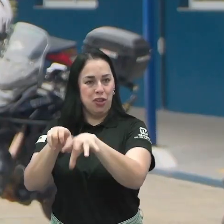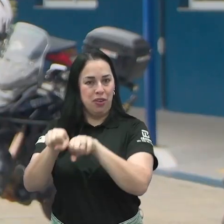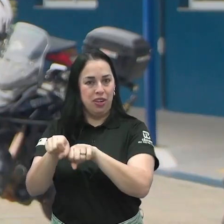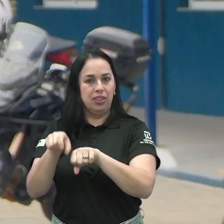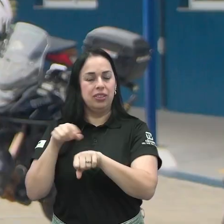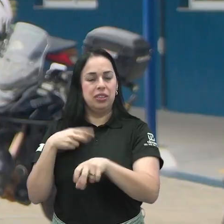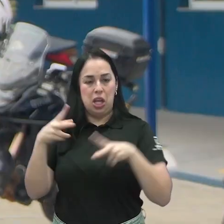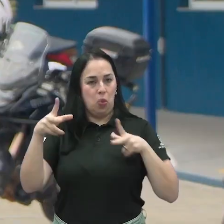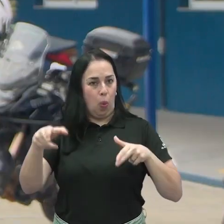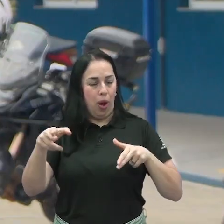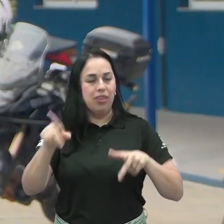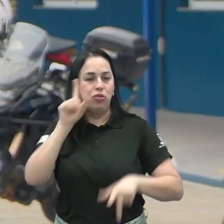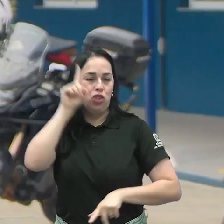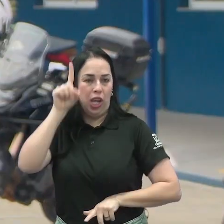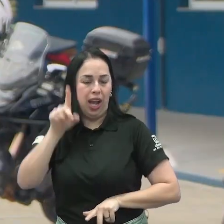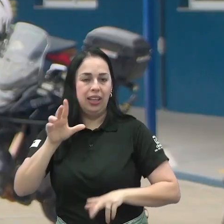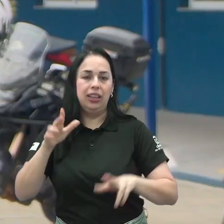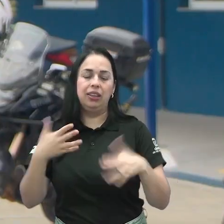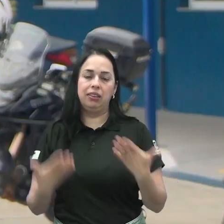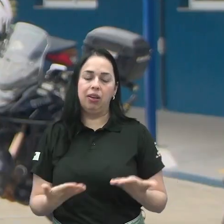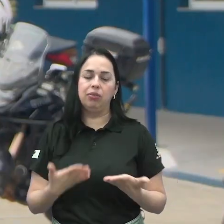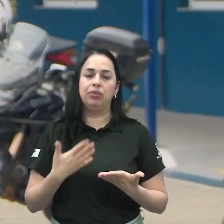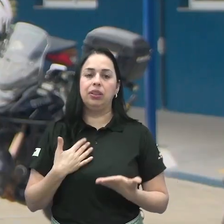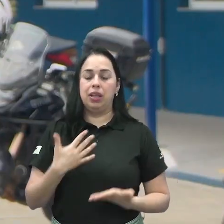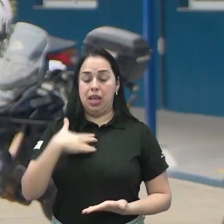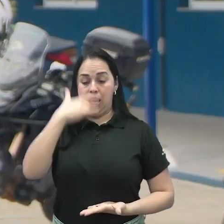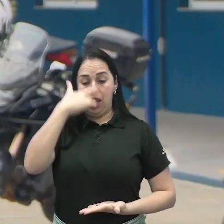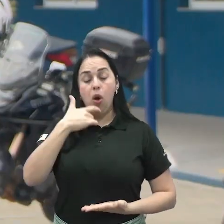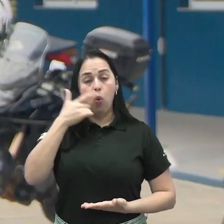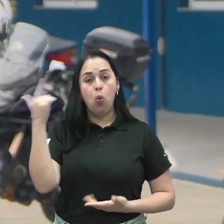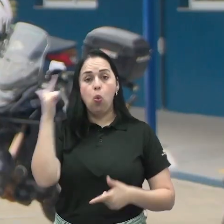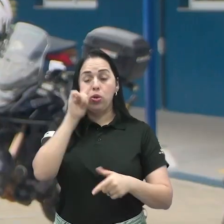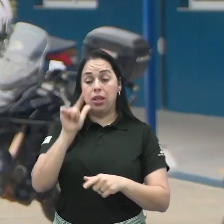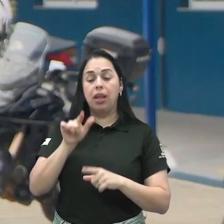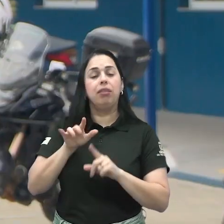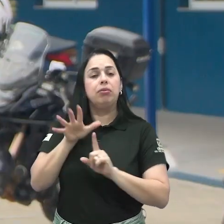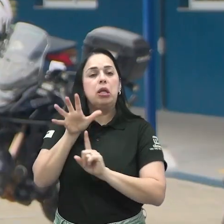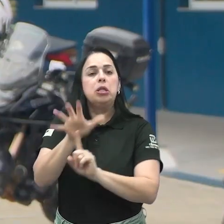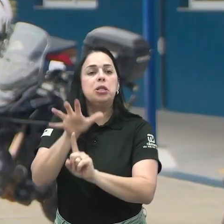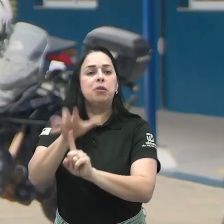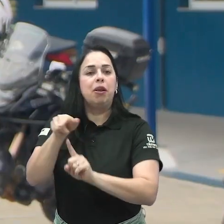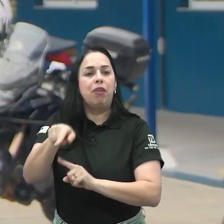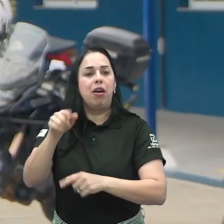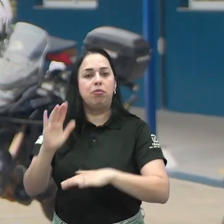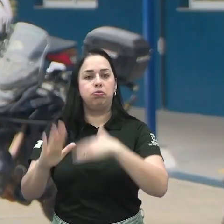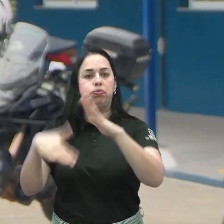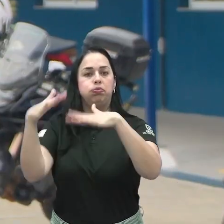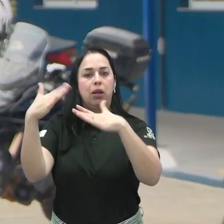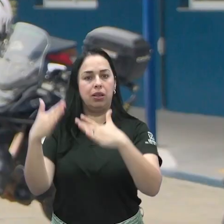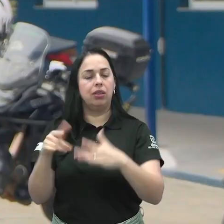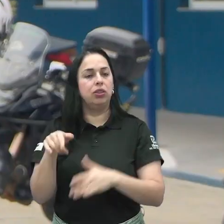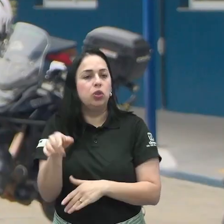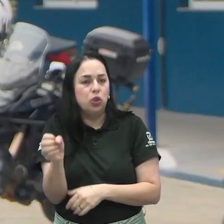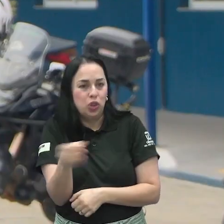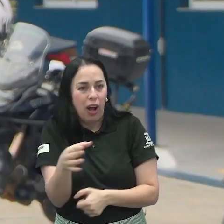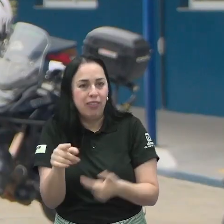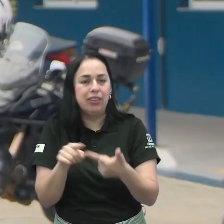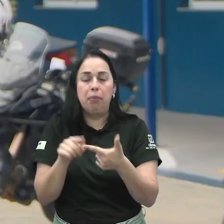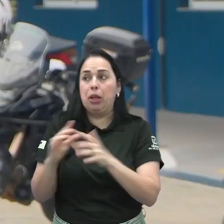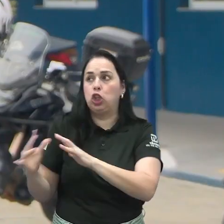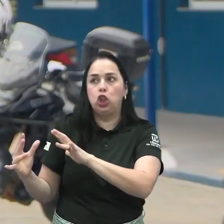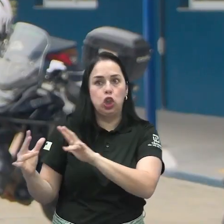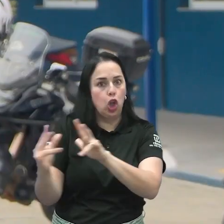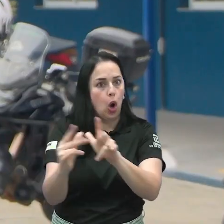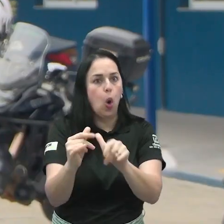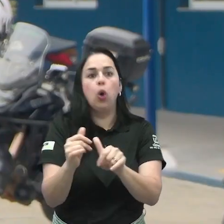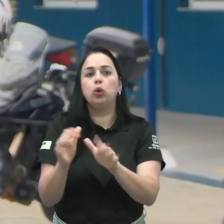E eu espero que essa conquista venha a incentivá-los a se capacitar ainda mais, mas não somente os novos, né? Também